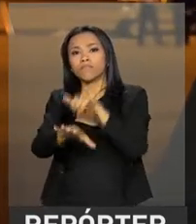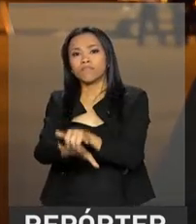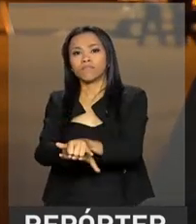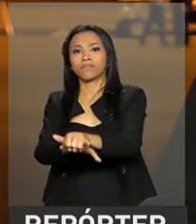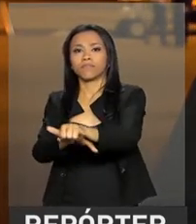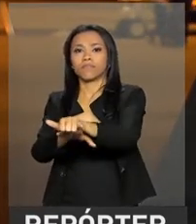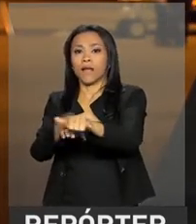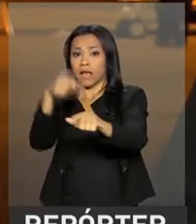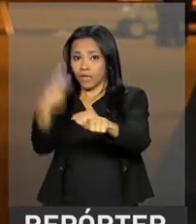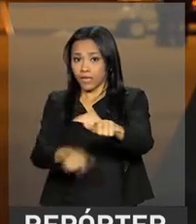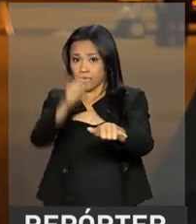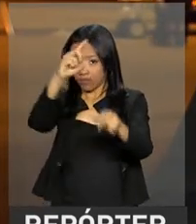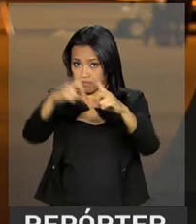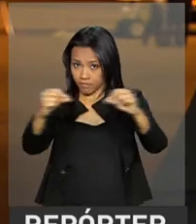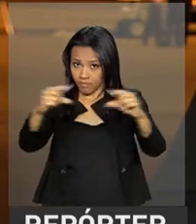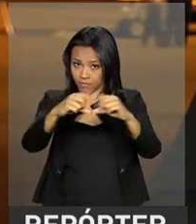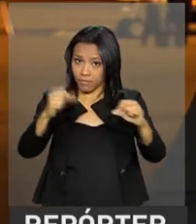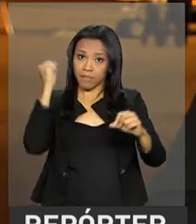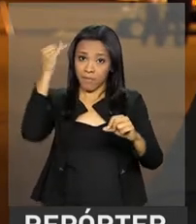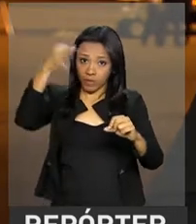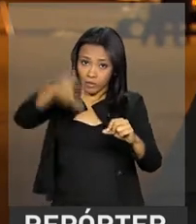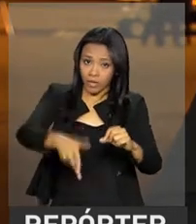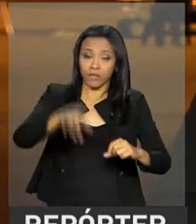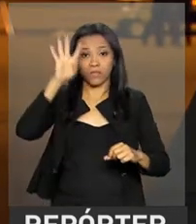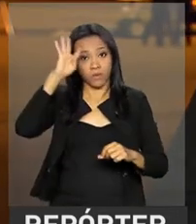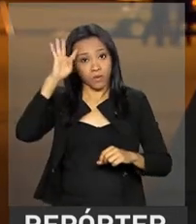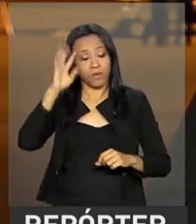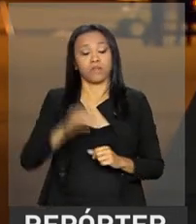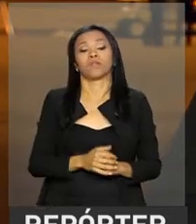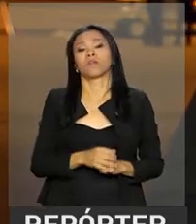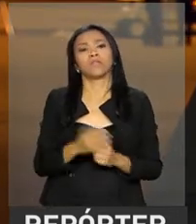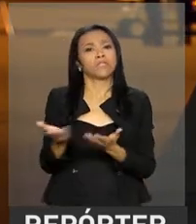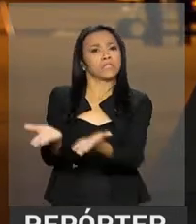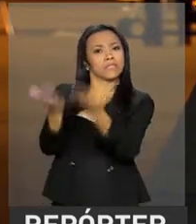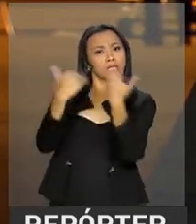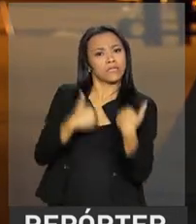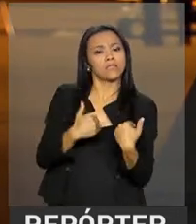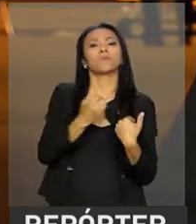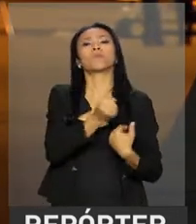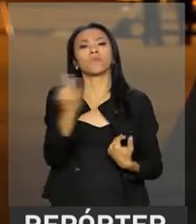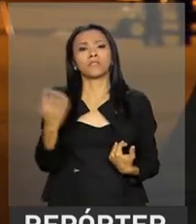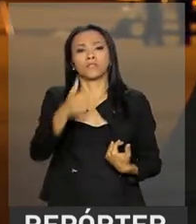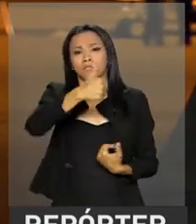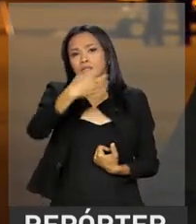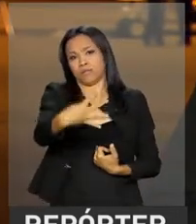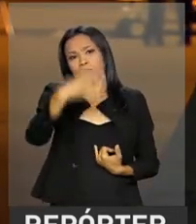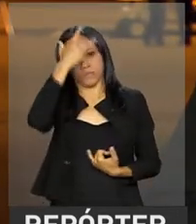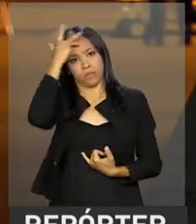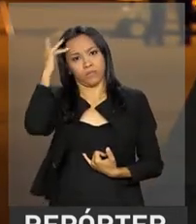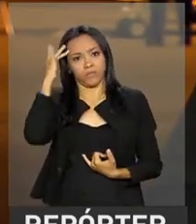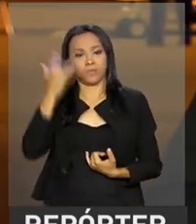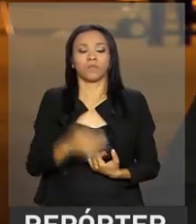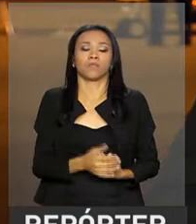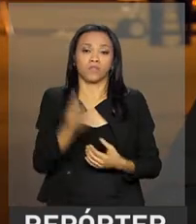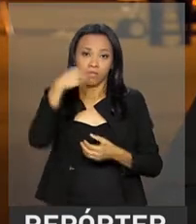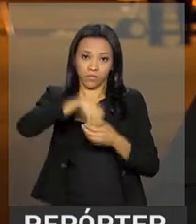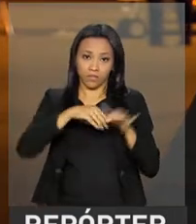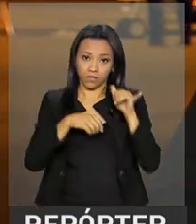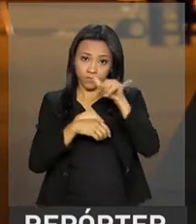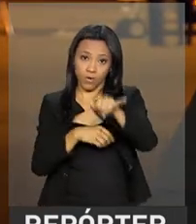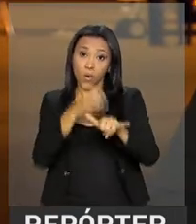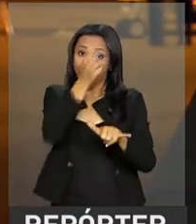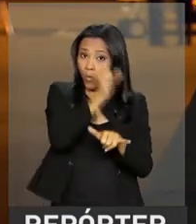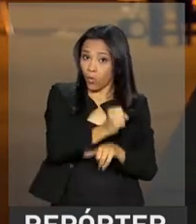aérea de brasília na madrugada desta quarta feira trazendo 14 pessoas a bordo sendo elas